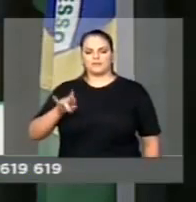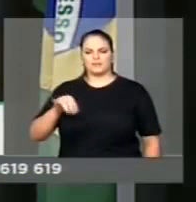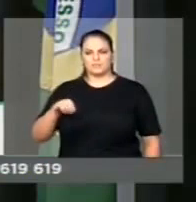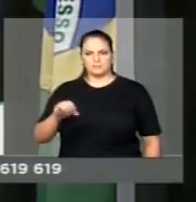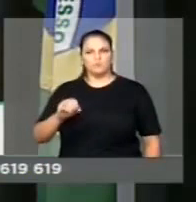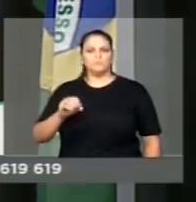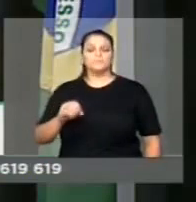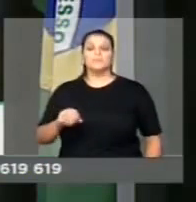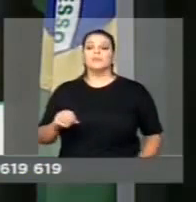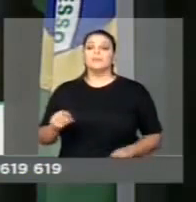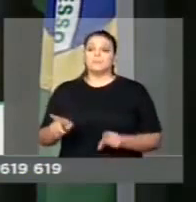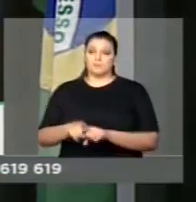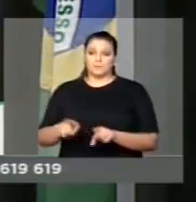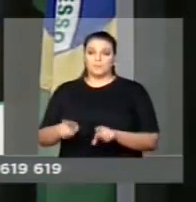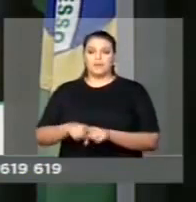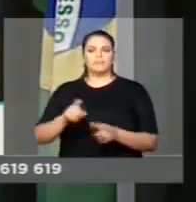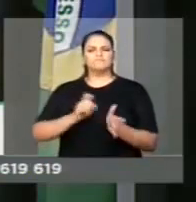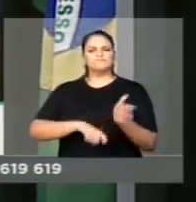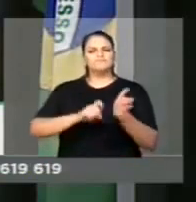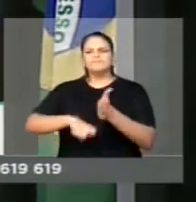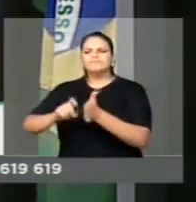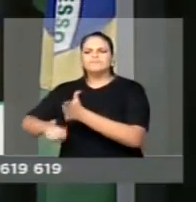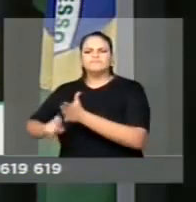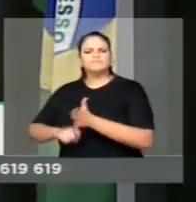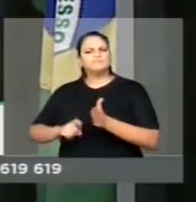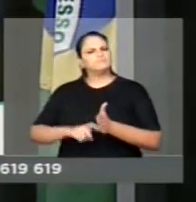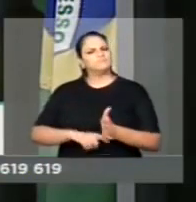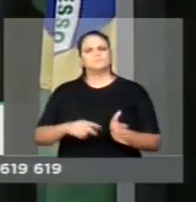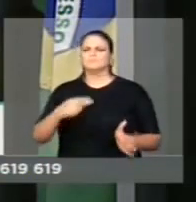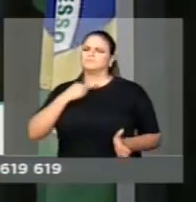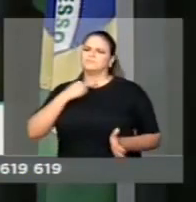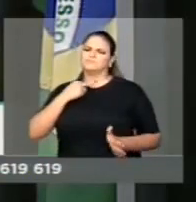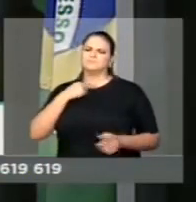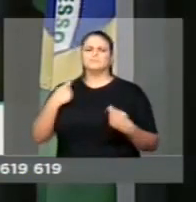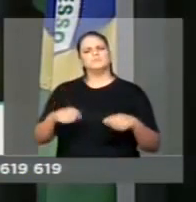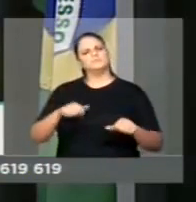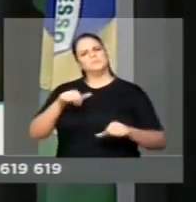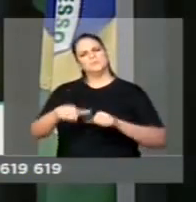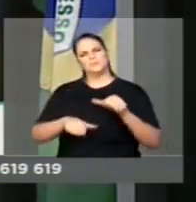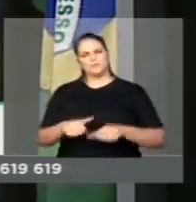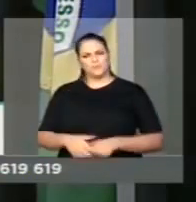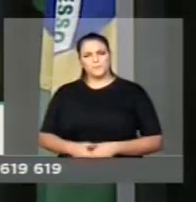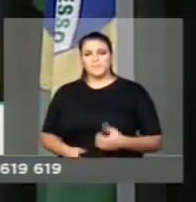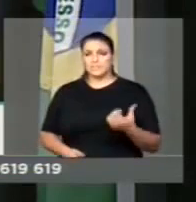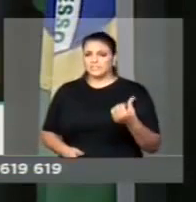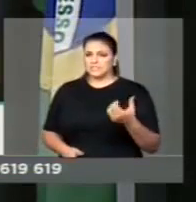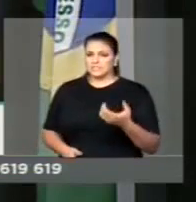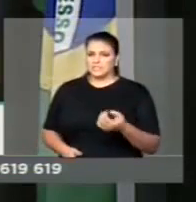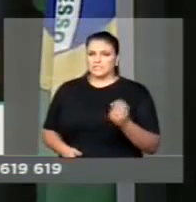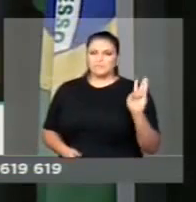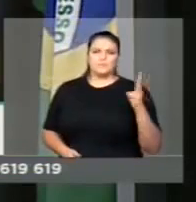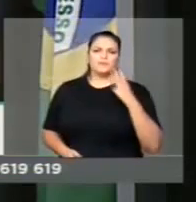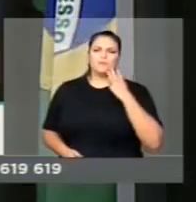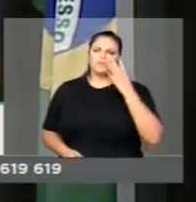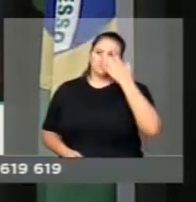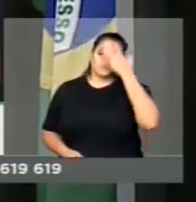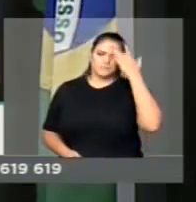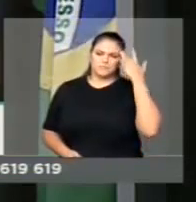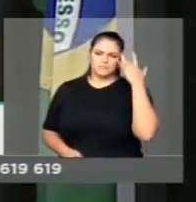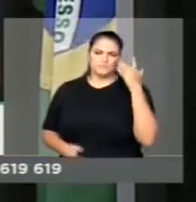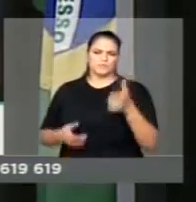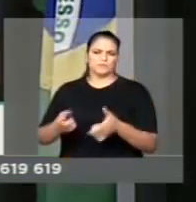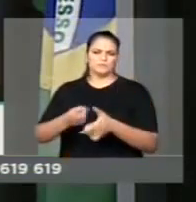uniformizados. 60 milhões de brasileiros estão inadimplentes e metade, 50% das empresas